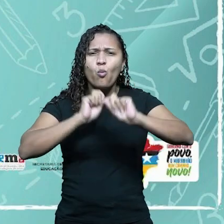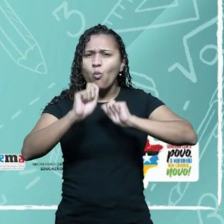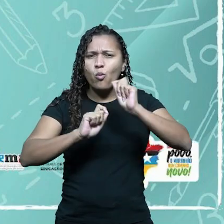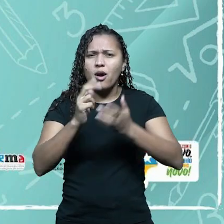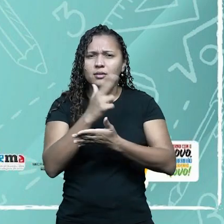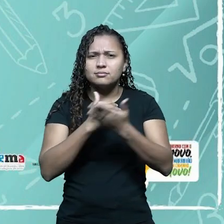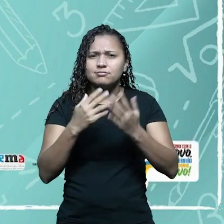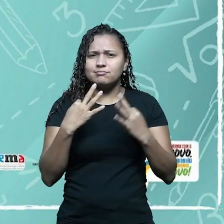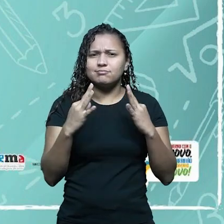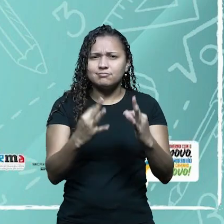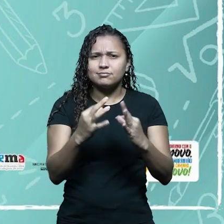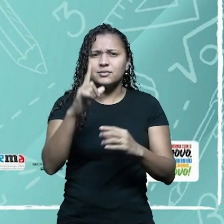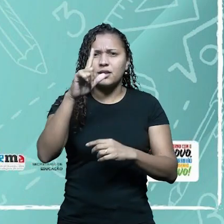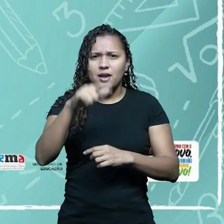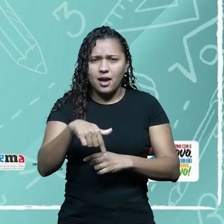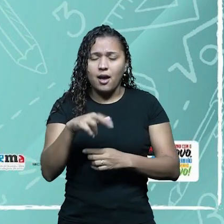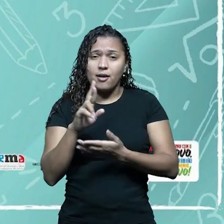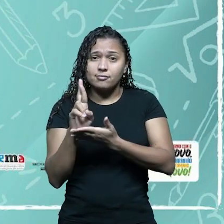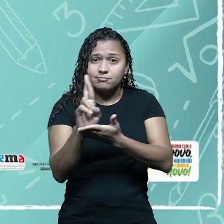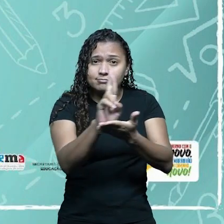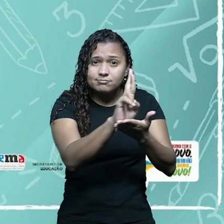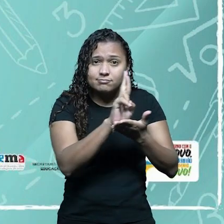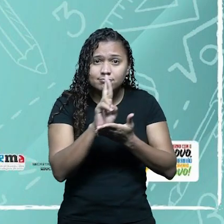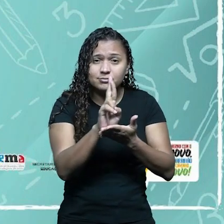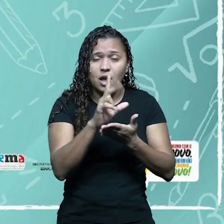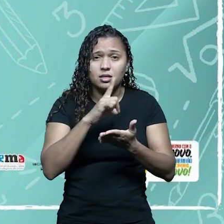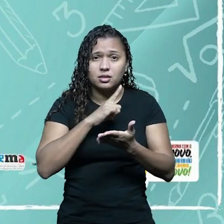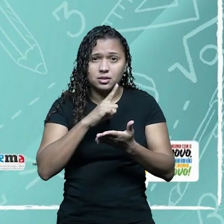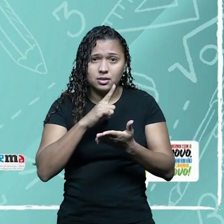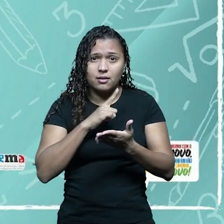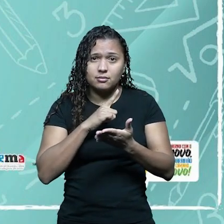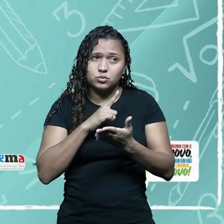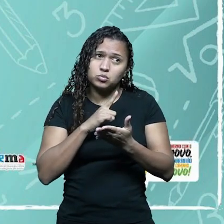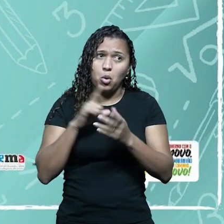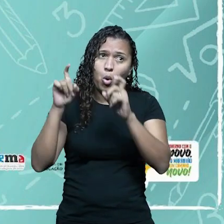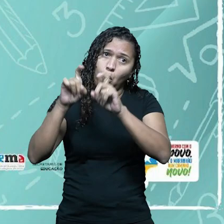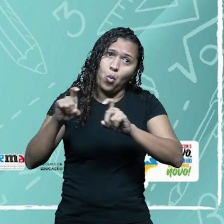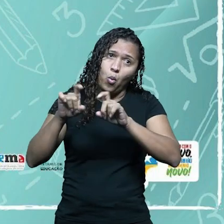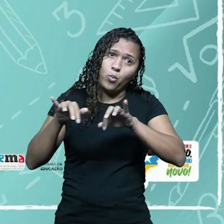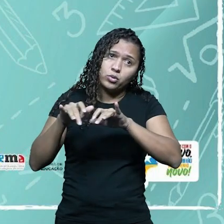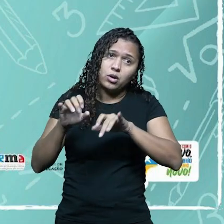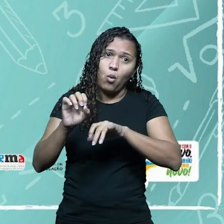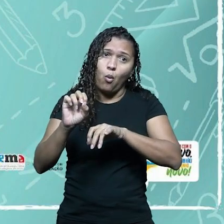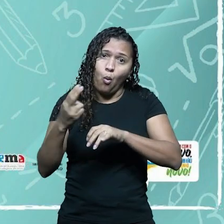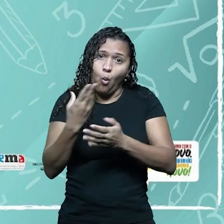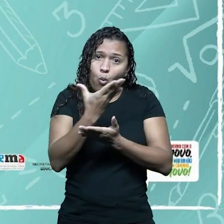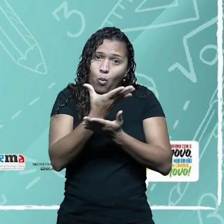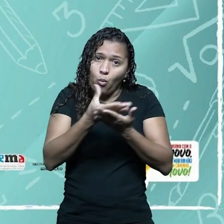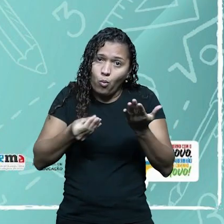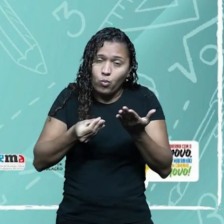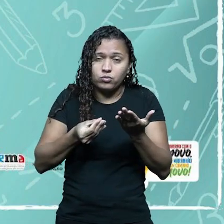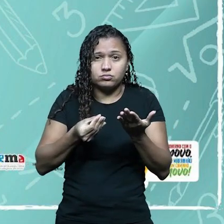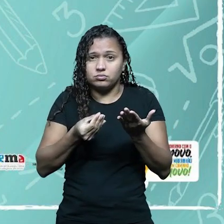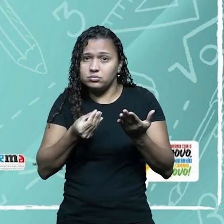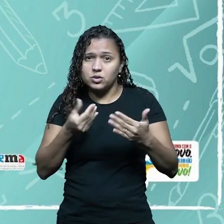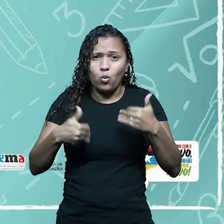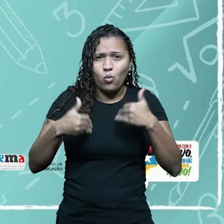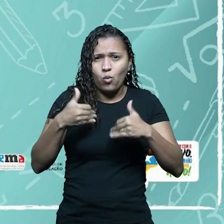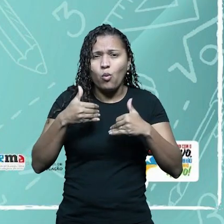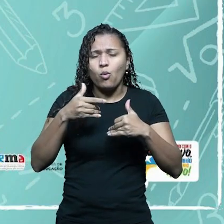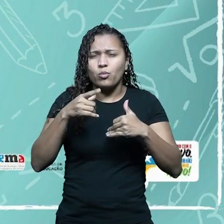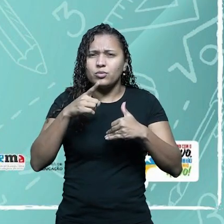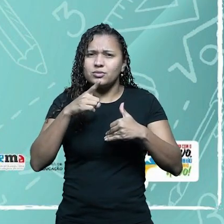Desenho técnico é a representação de forma virtual ou impressa de um corpo com finalidade